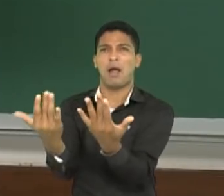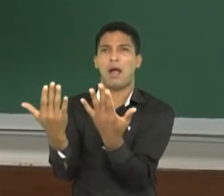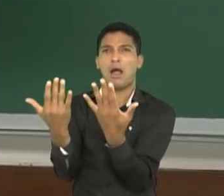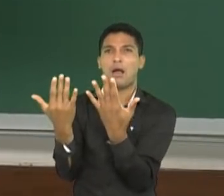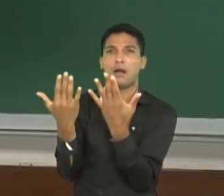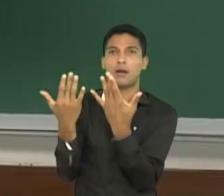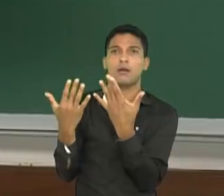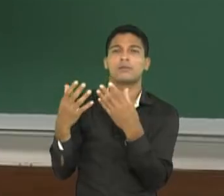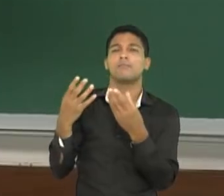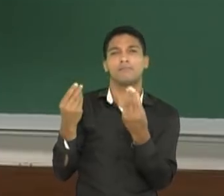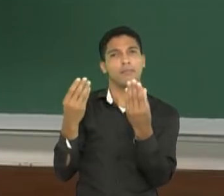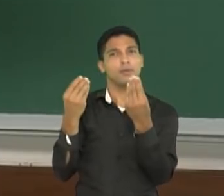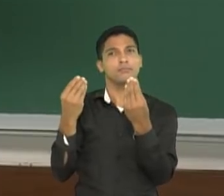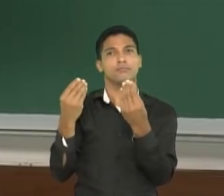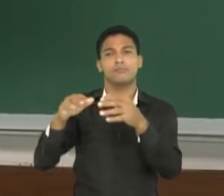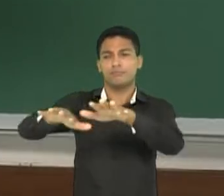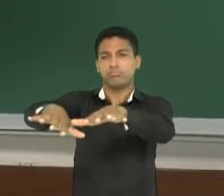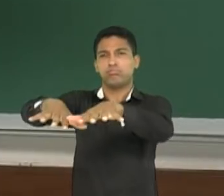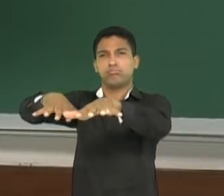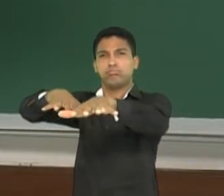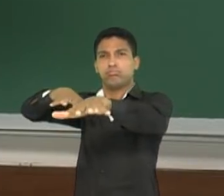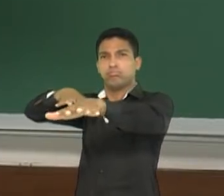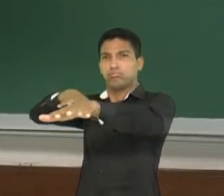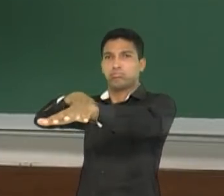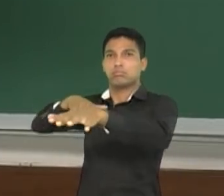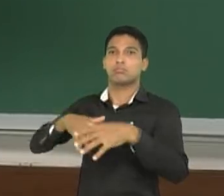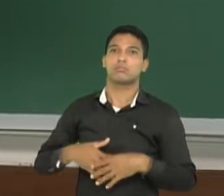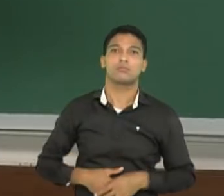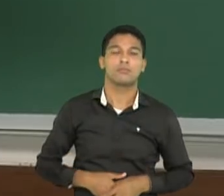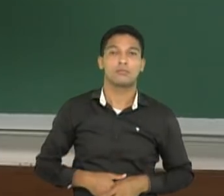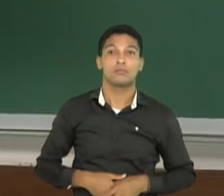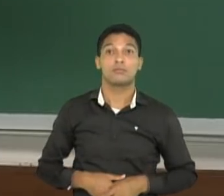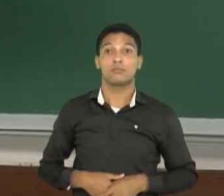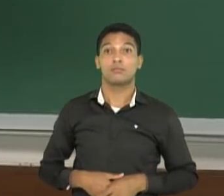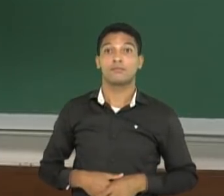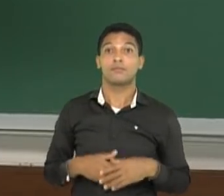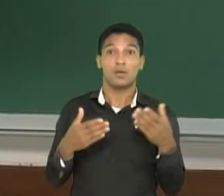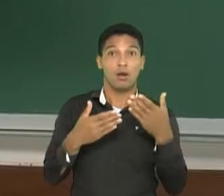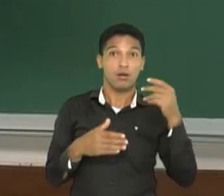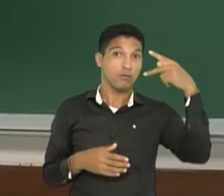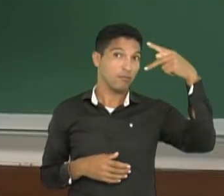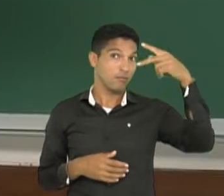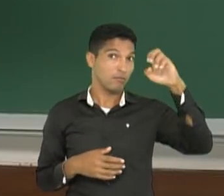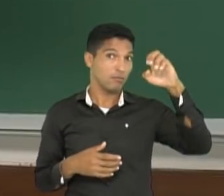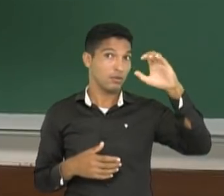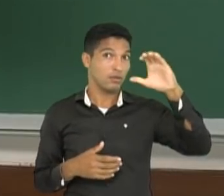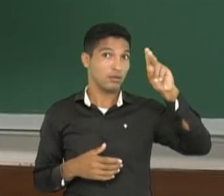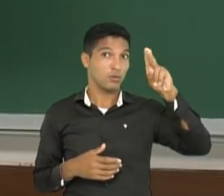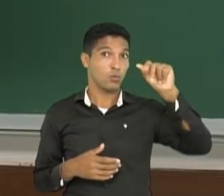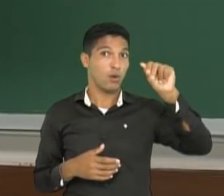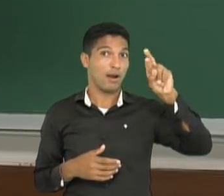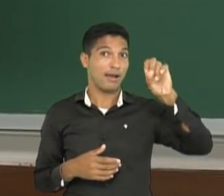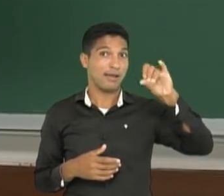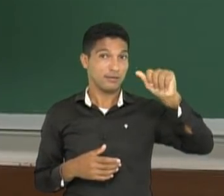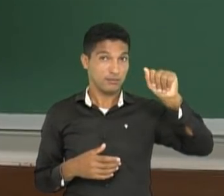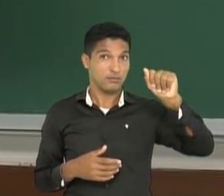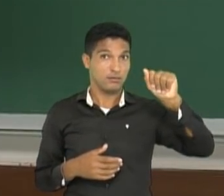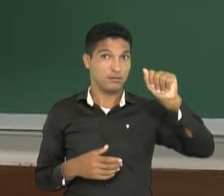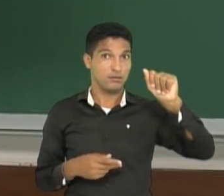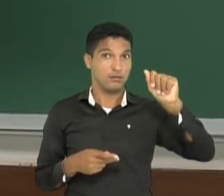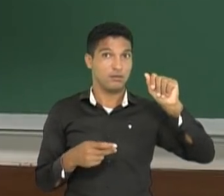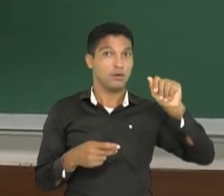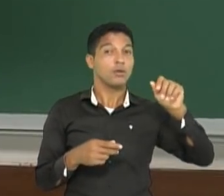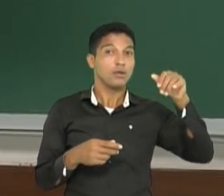a atividade pecuária na região norte, a criação de animais, que características que nós vamos ter ali? A